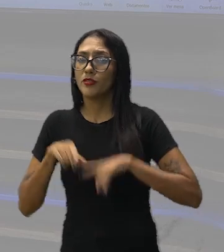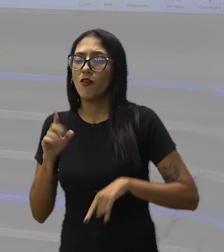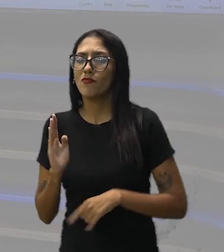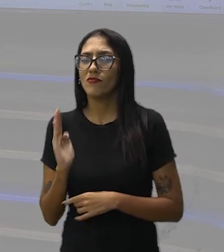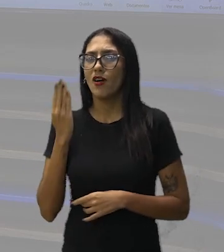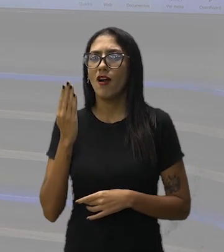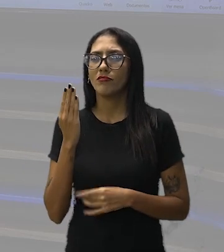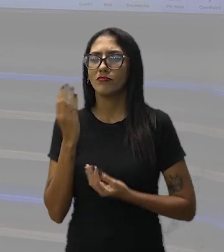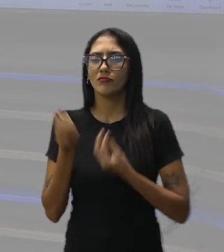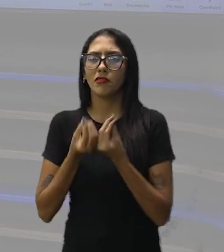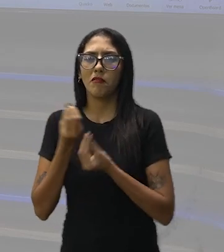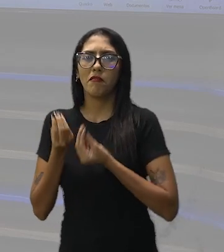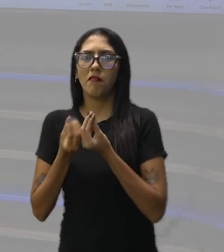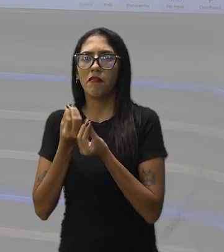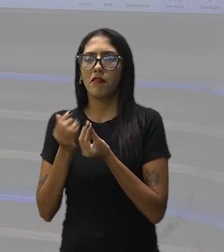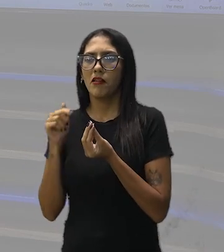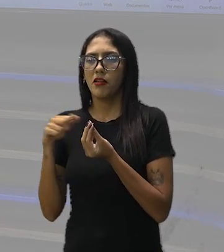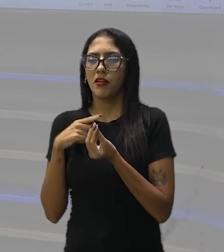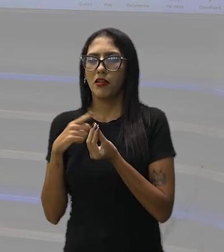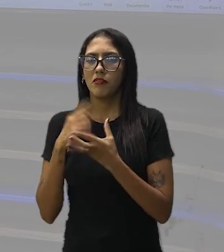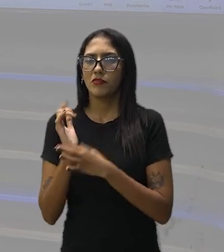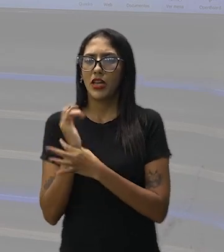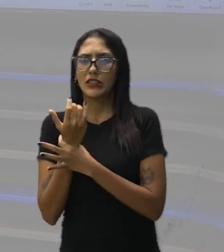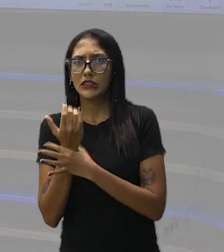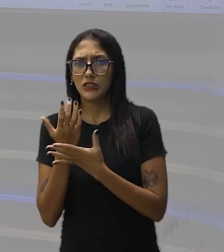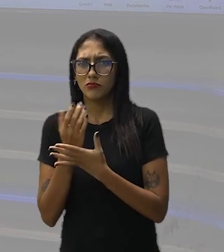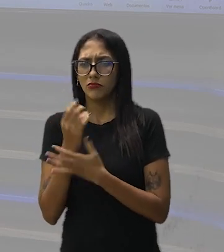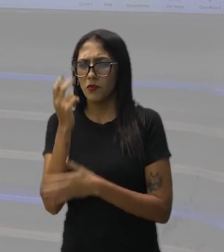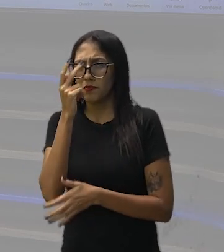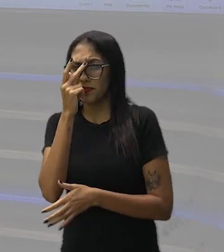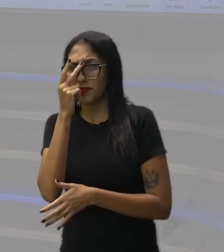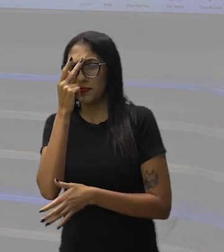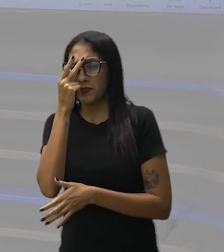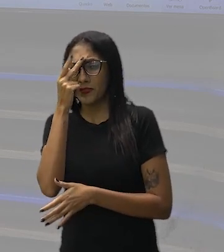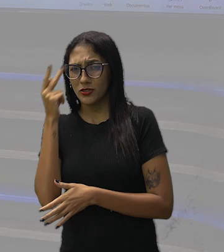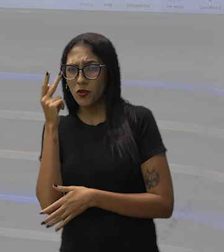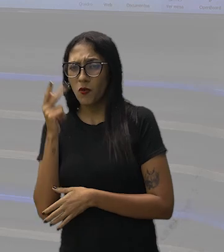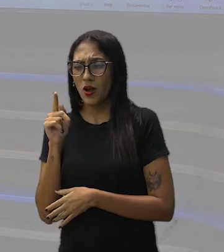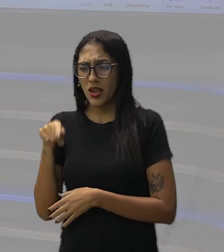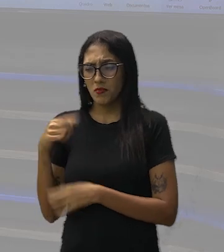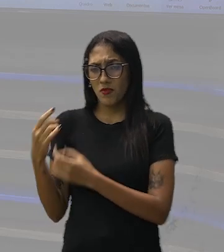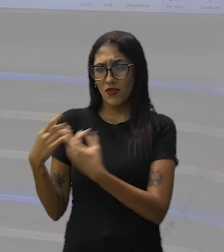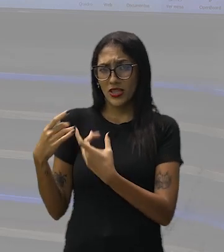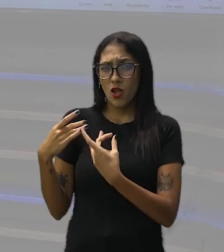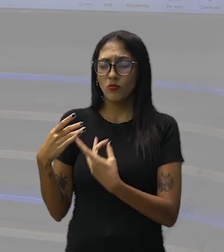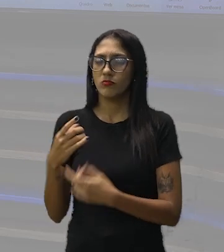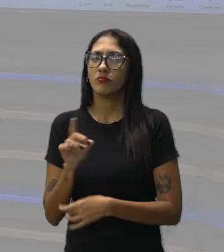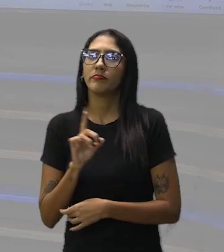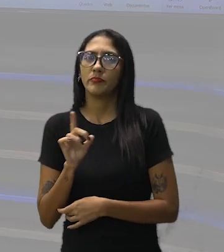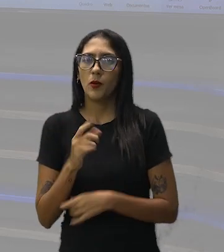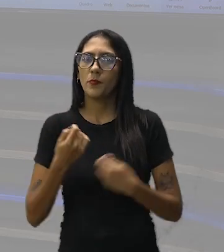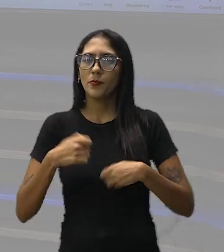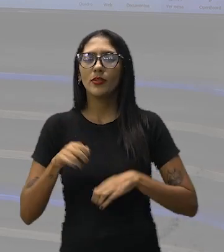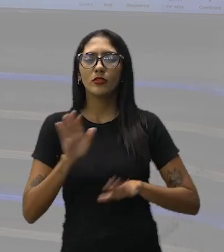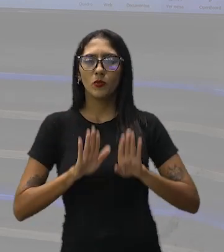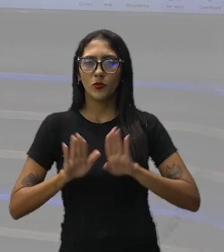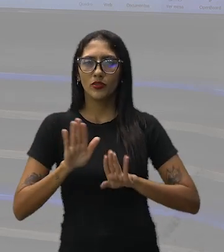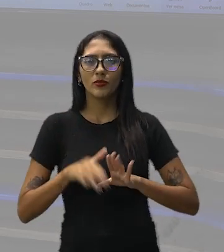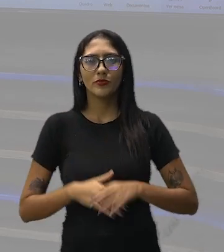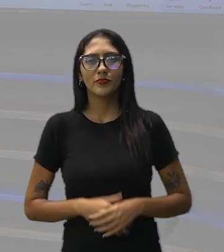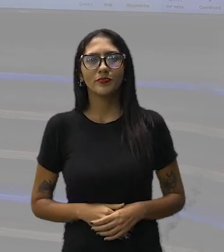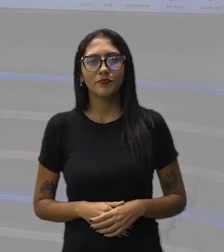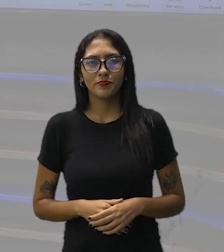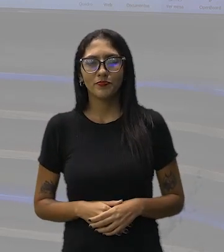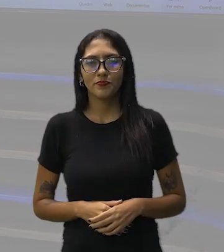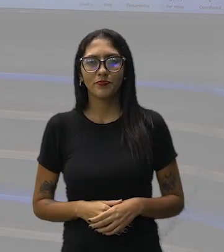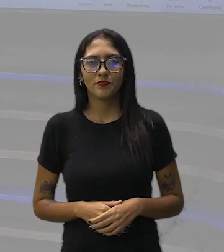vai garantir o conserto desse produto? A pessoa que te vendeu, que é amiga da amiga? Muito cuidado com isso, tá bom? Vamos voltar aqui para